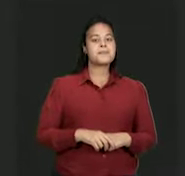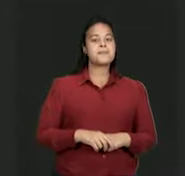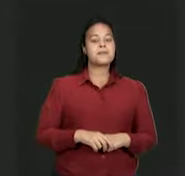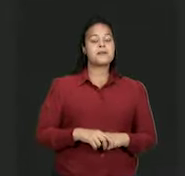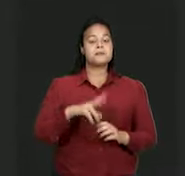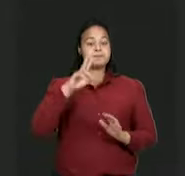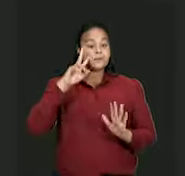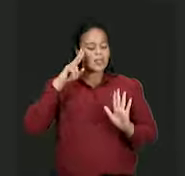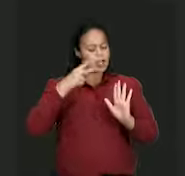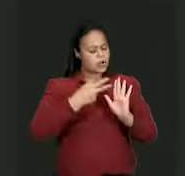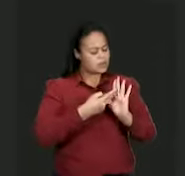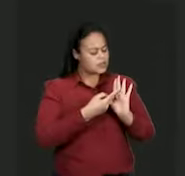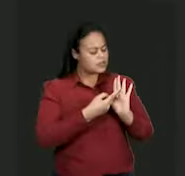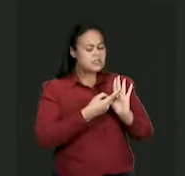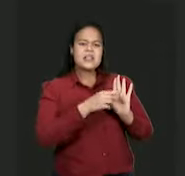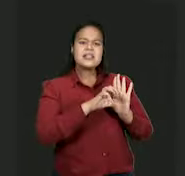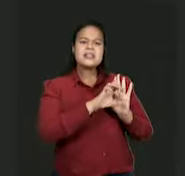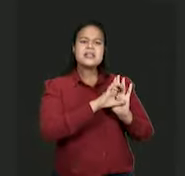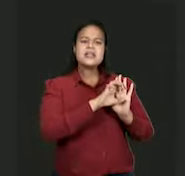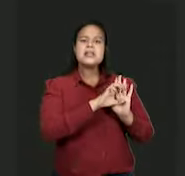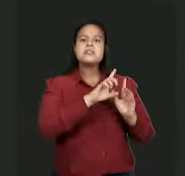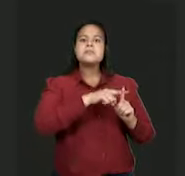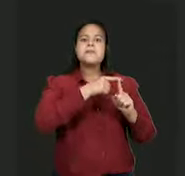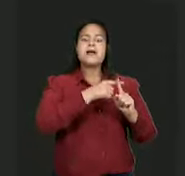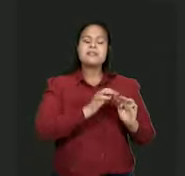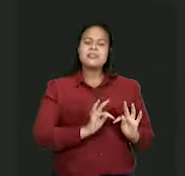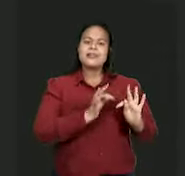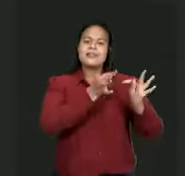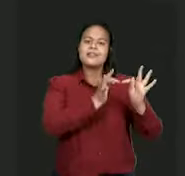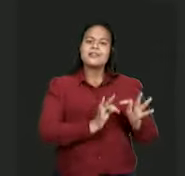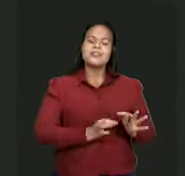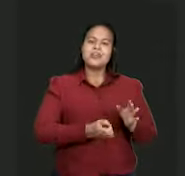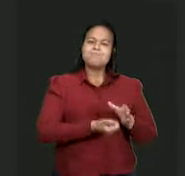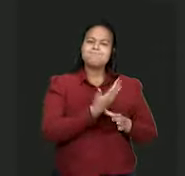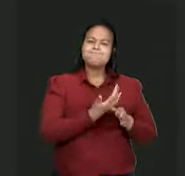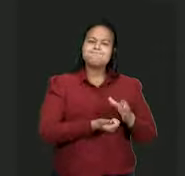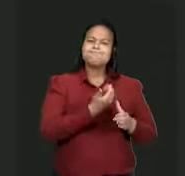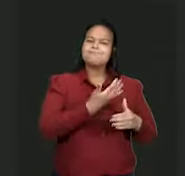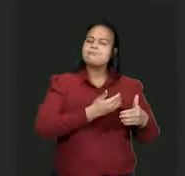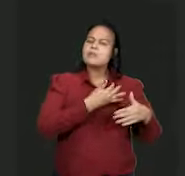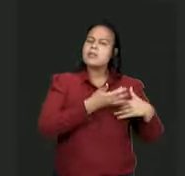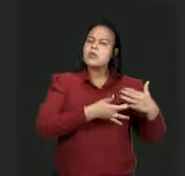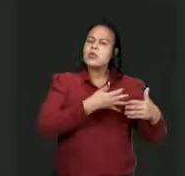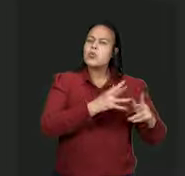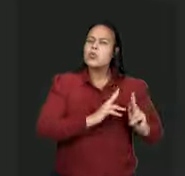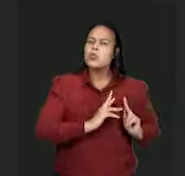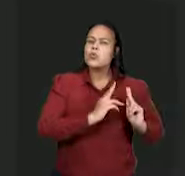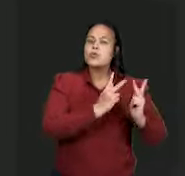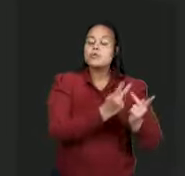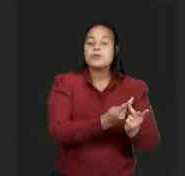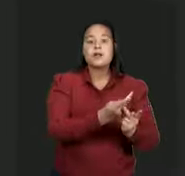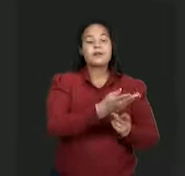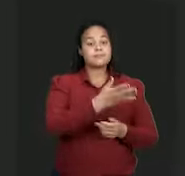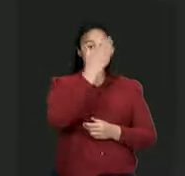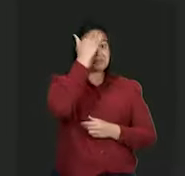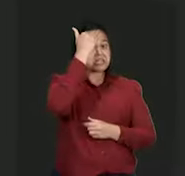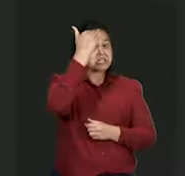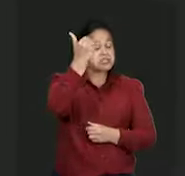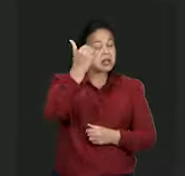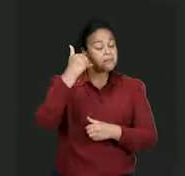Reconhecer como a ciência e a tecnologia foram produzidas ao longo da história e que o saber está